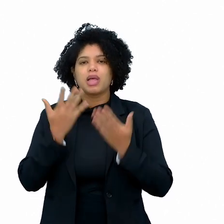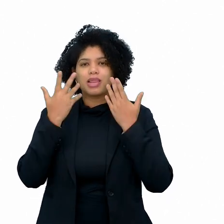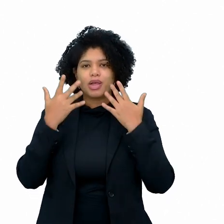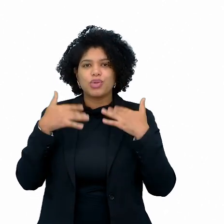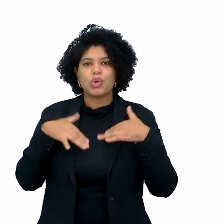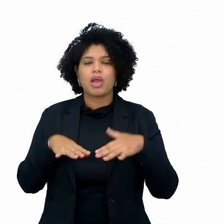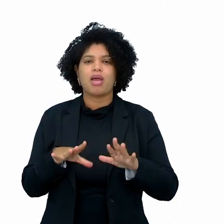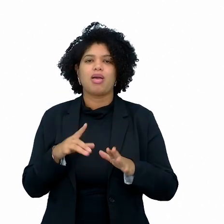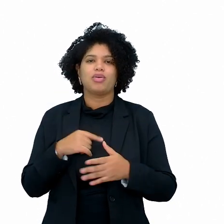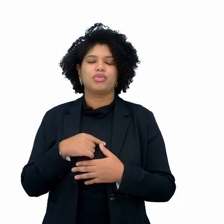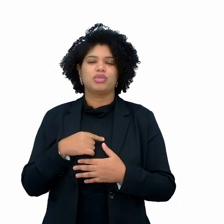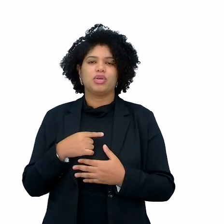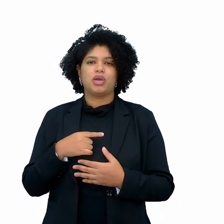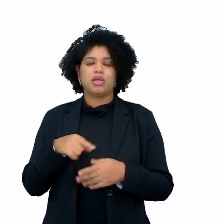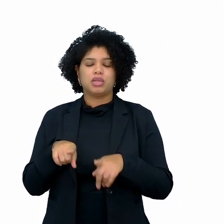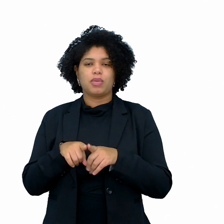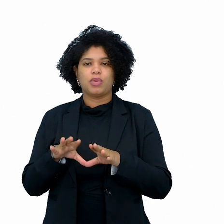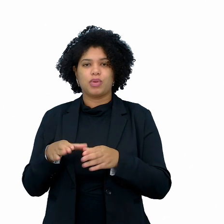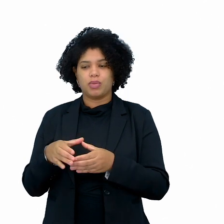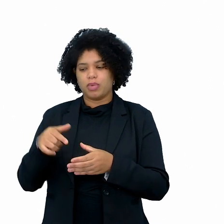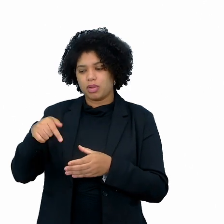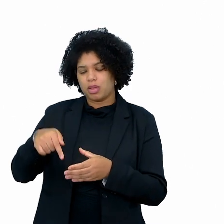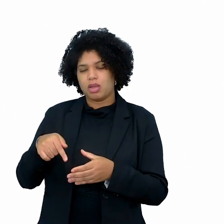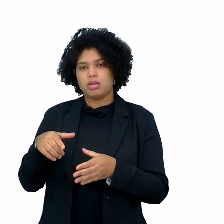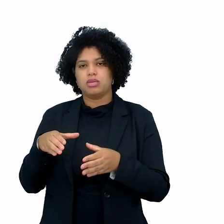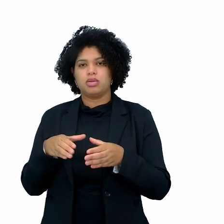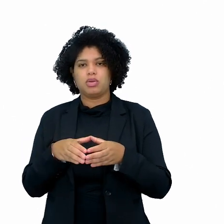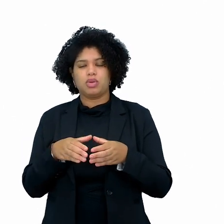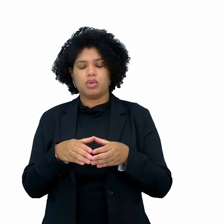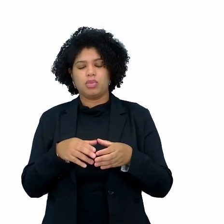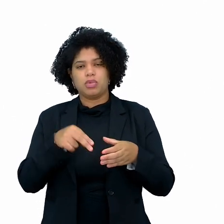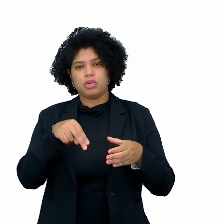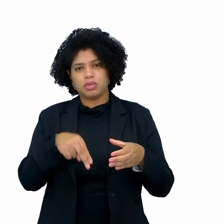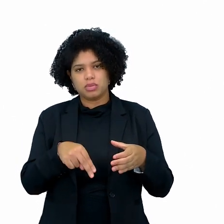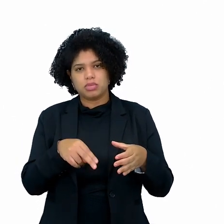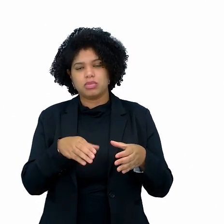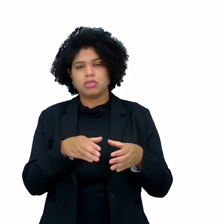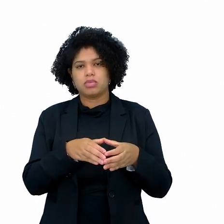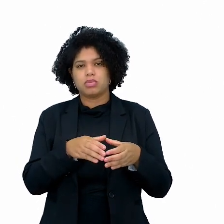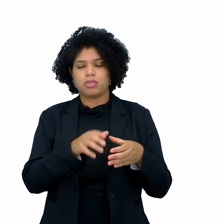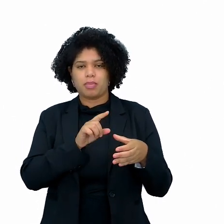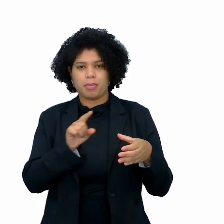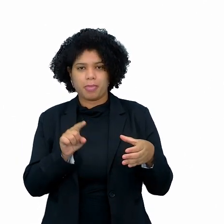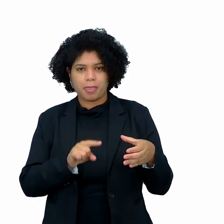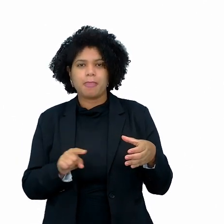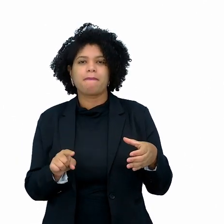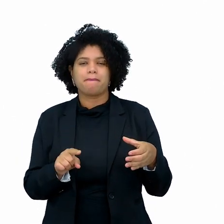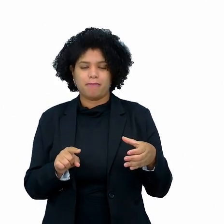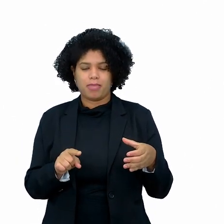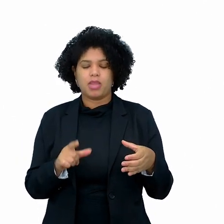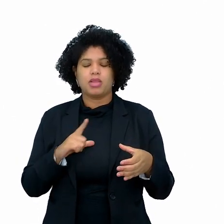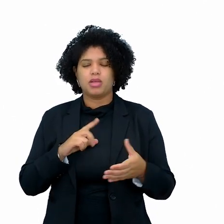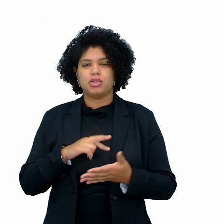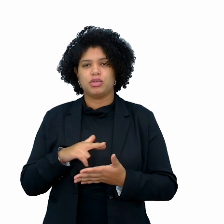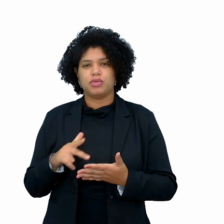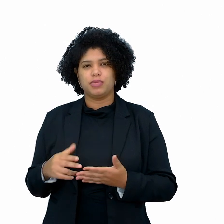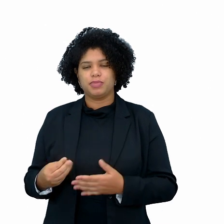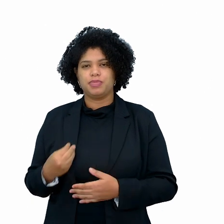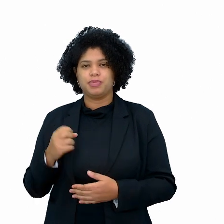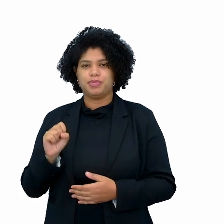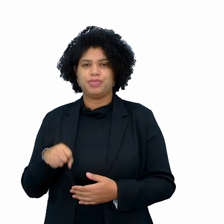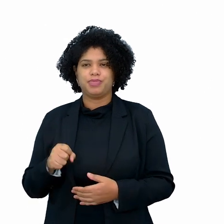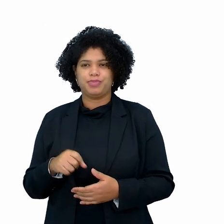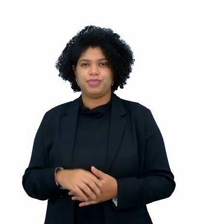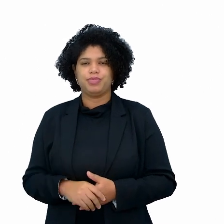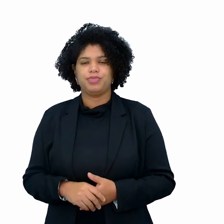inteiros, conjunto dos racionais, conjunto dos irracionais, conjunto dos reais, depois os complexos, né?